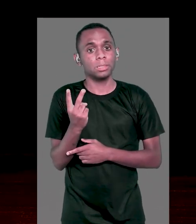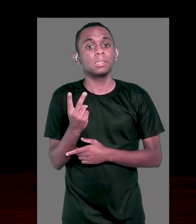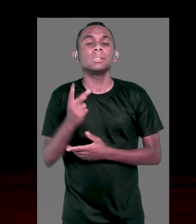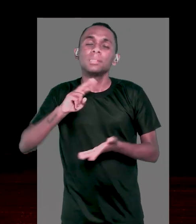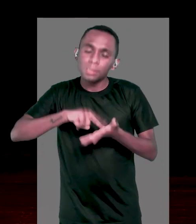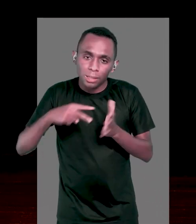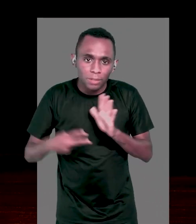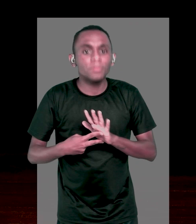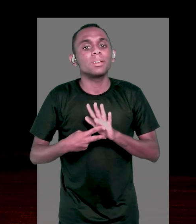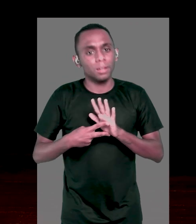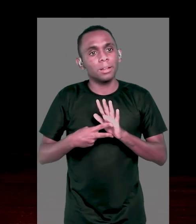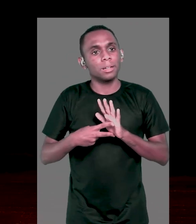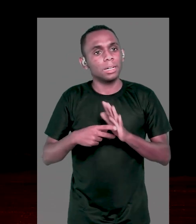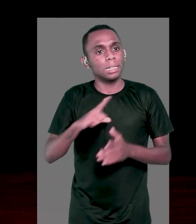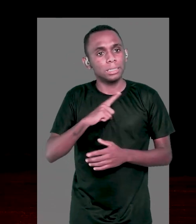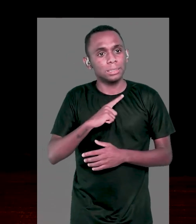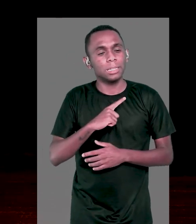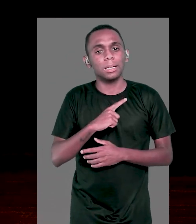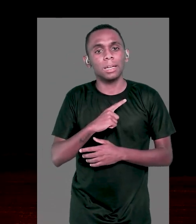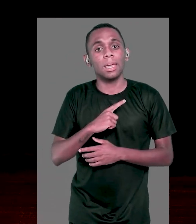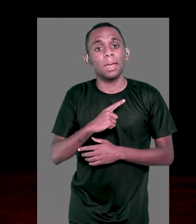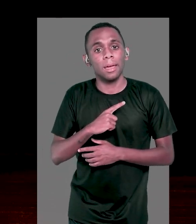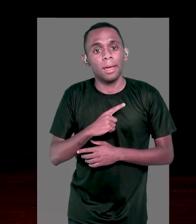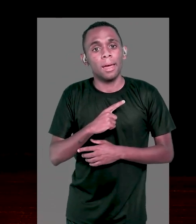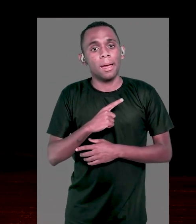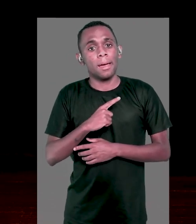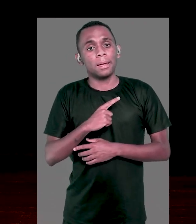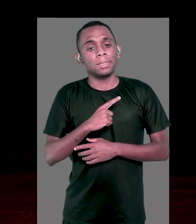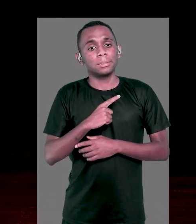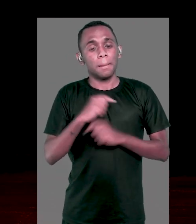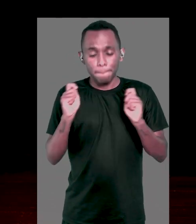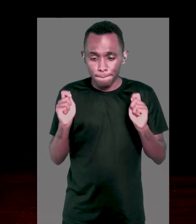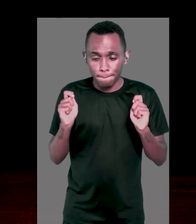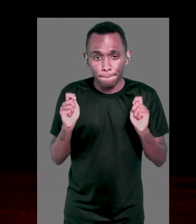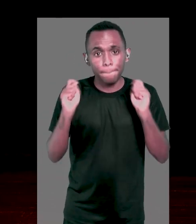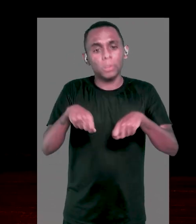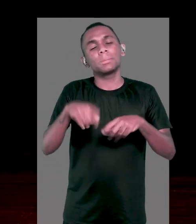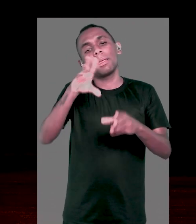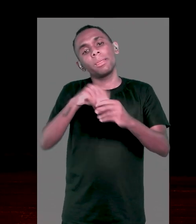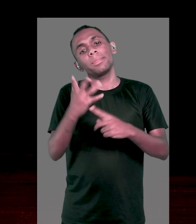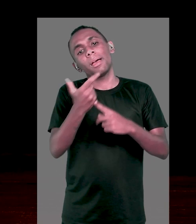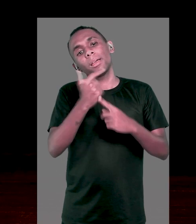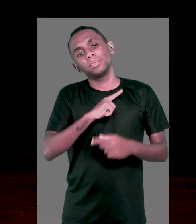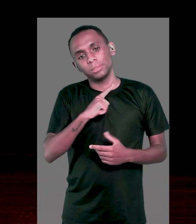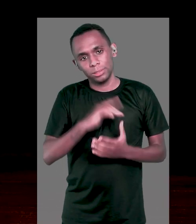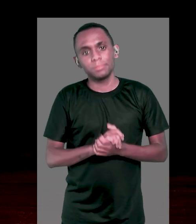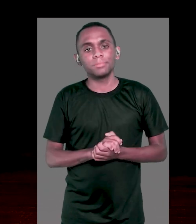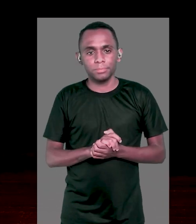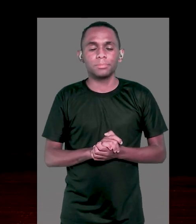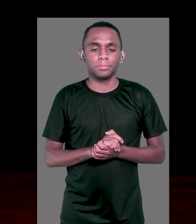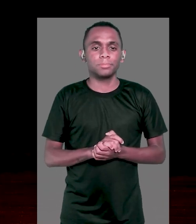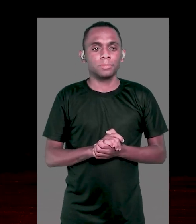e é nesse não parecer nesse aspecto do entre as duas coisas que que